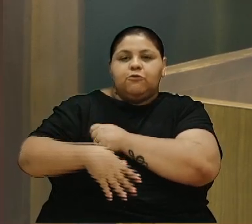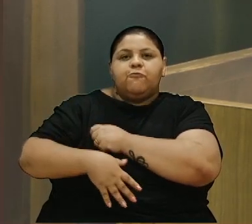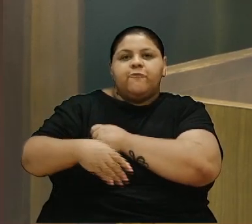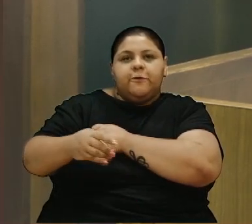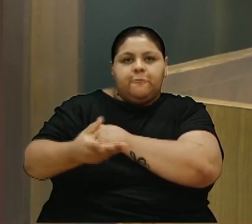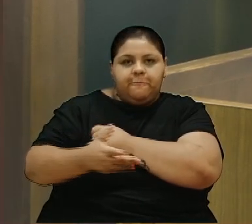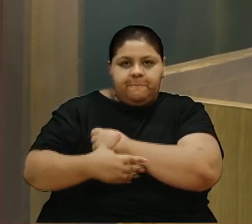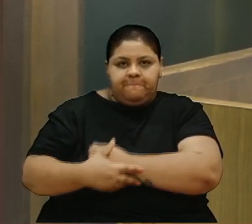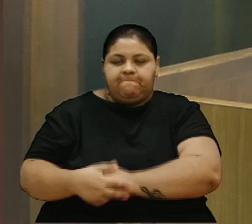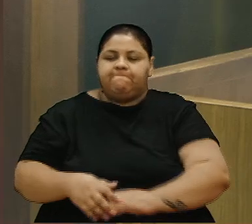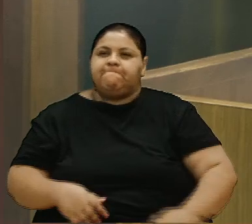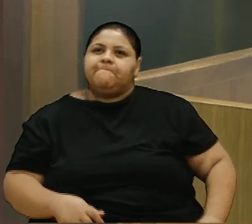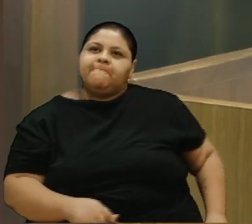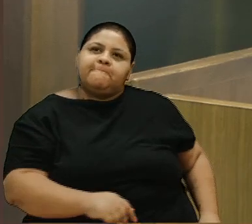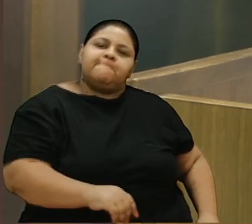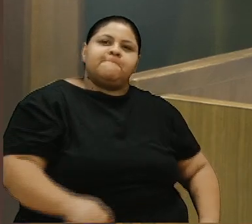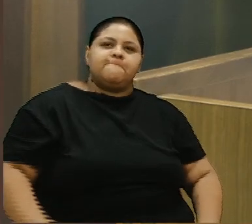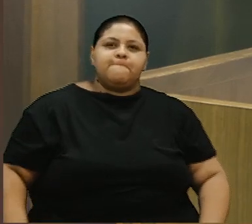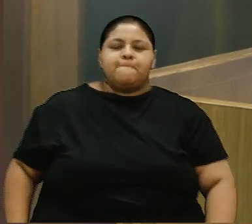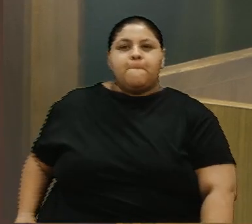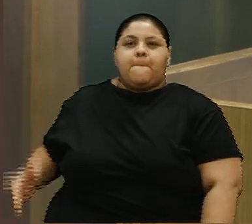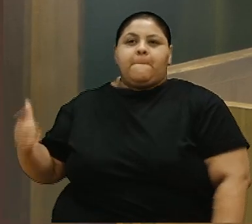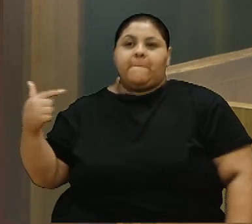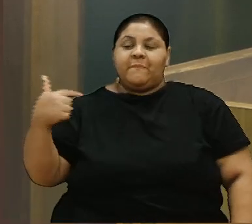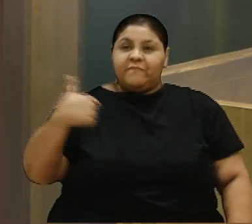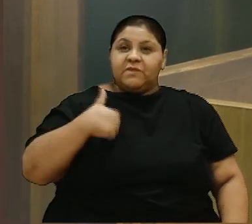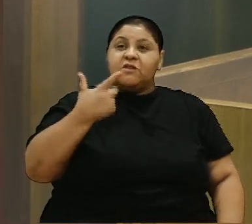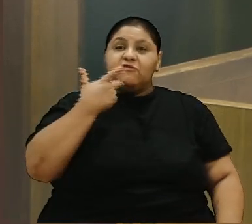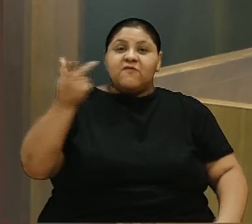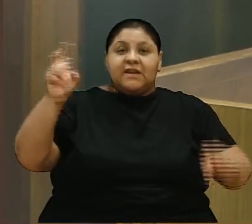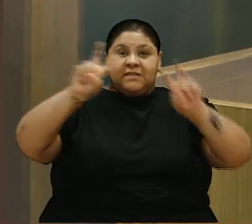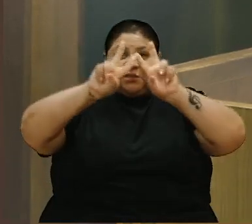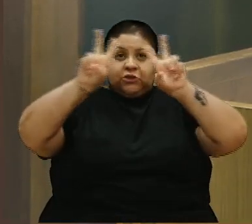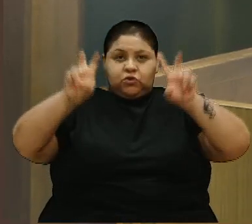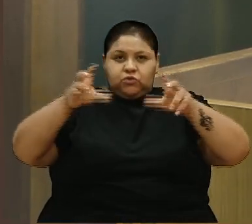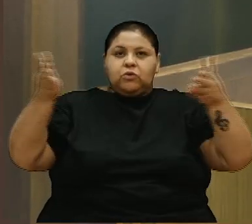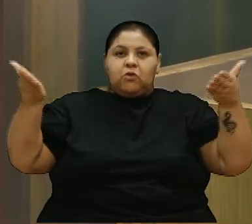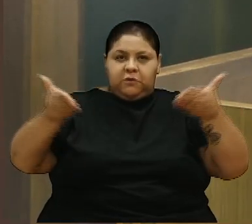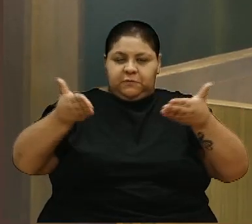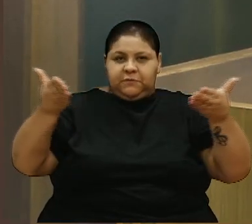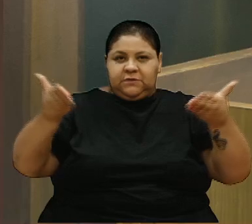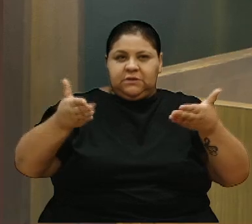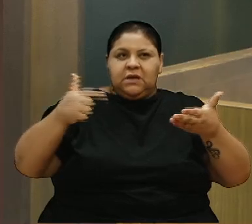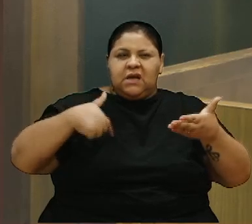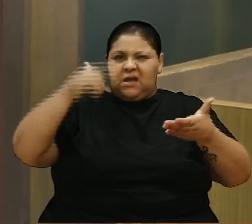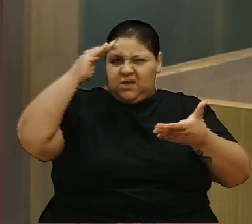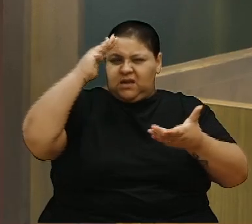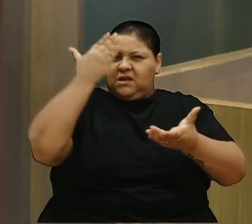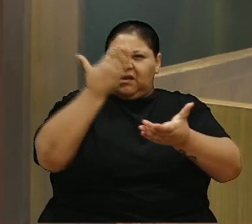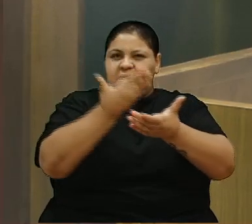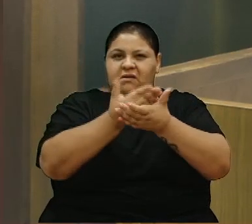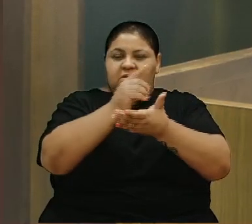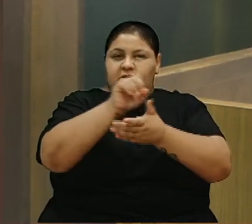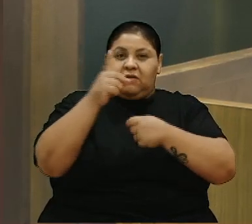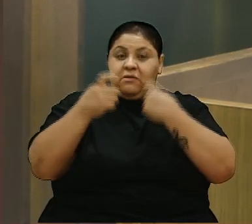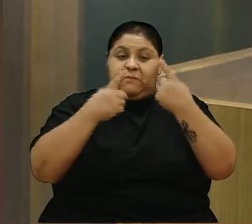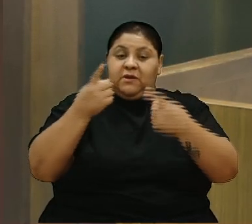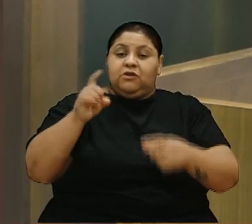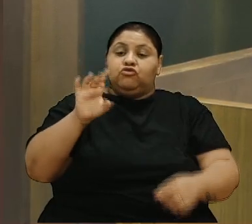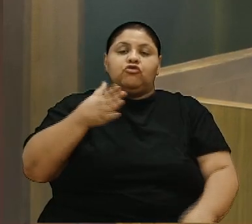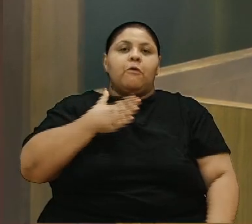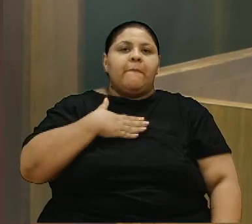filha. Eu trago esse assunto hoje aqui, tenho certeza que não é uma preocupação só